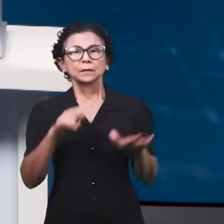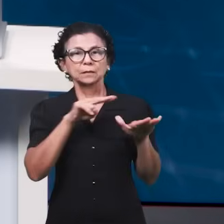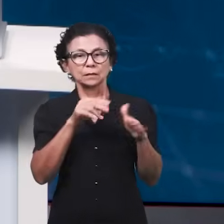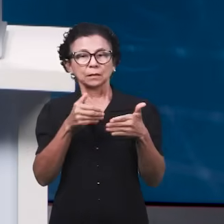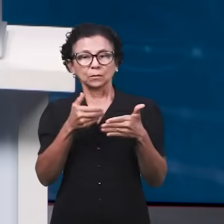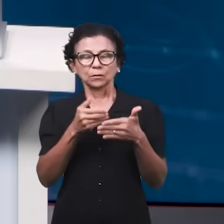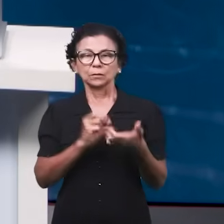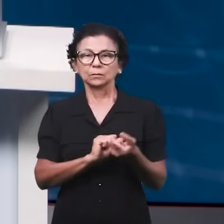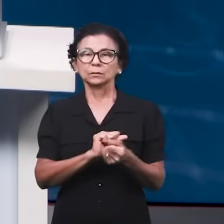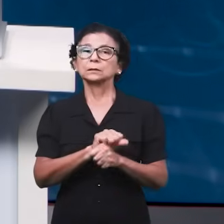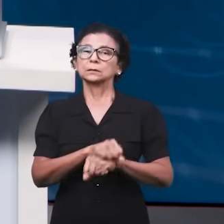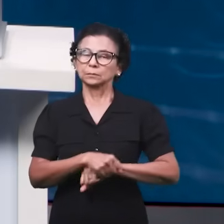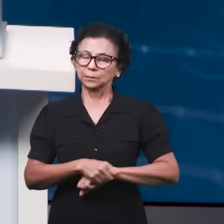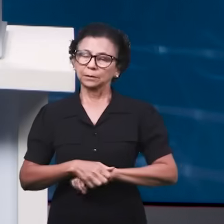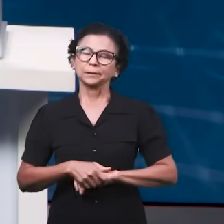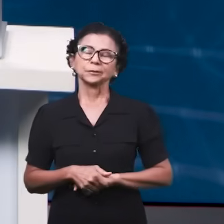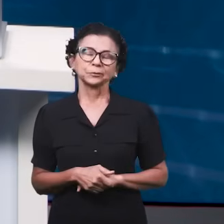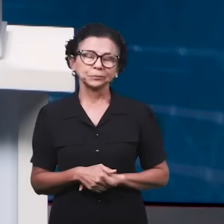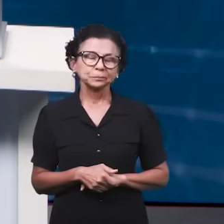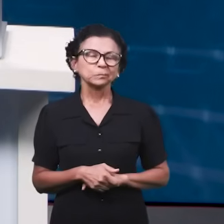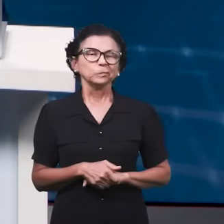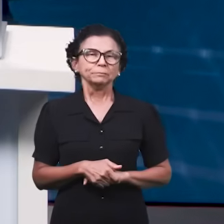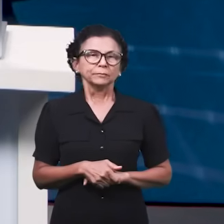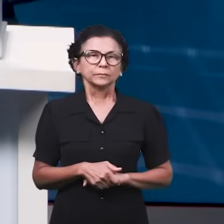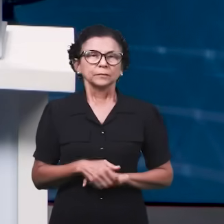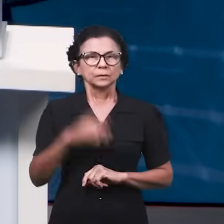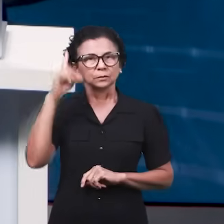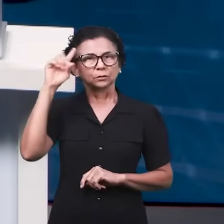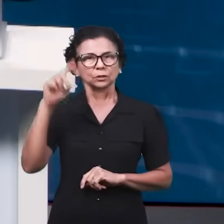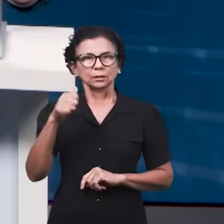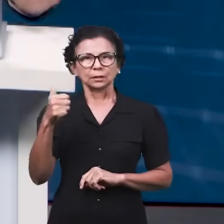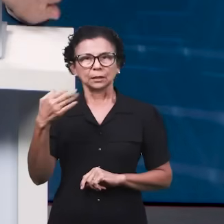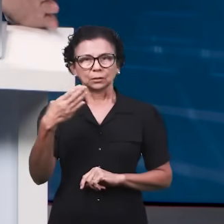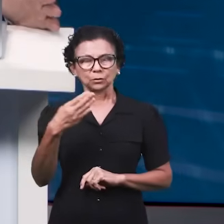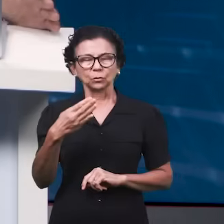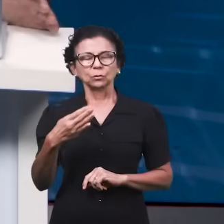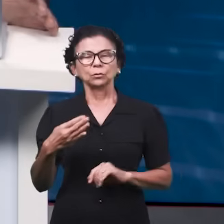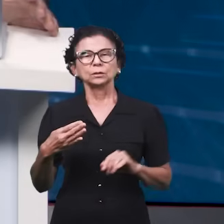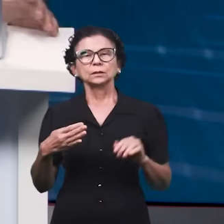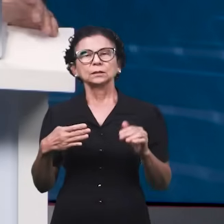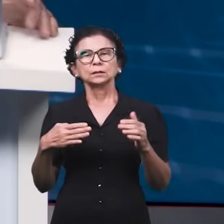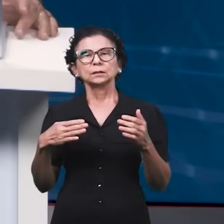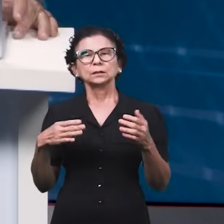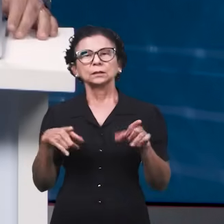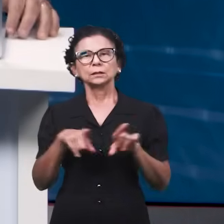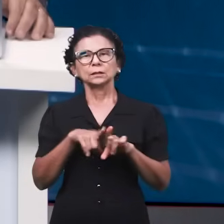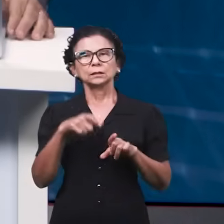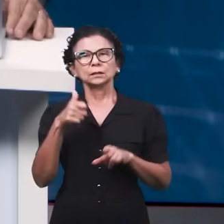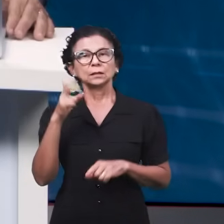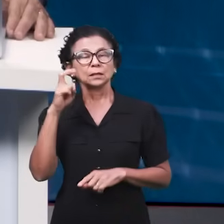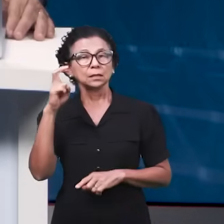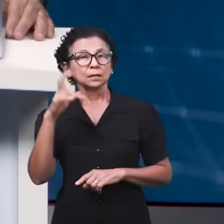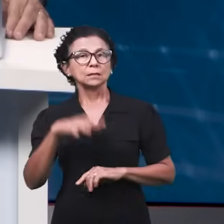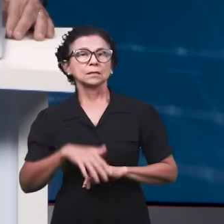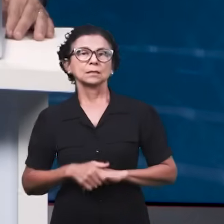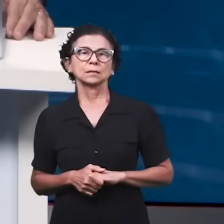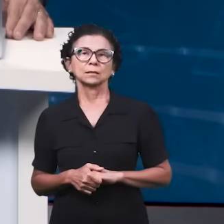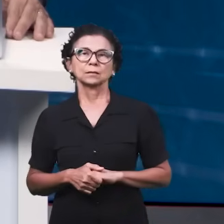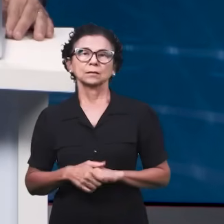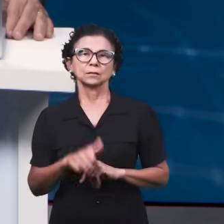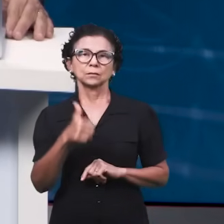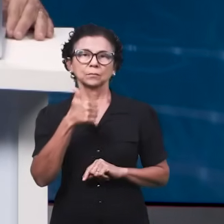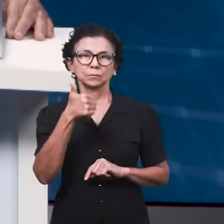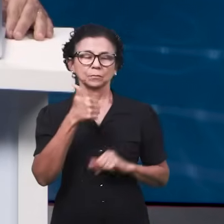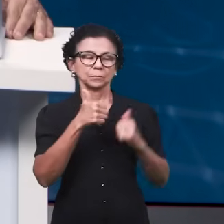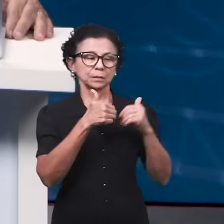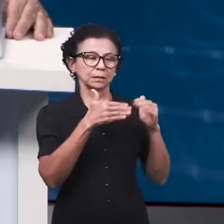o seminário, sim, seminários nos dias 14 e 15. Olha, seminário de principiantes e também o seminário de primeiro período nos